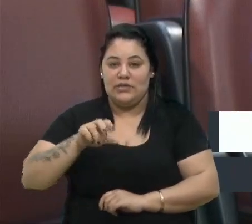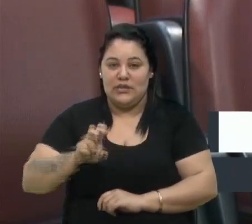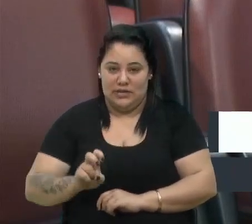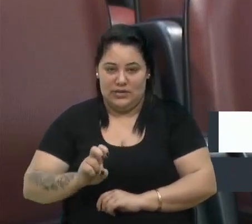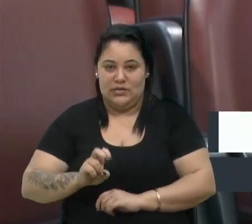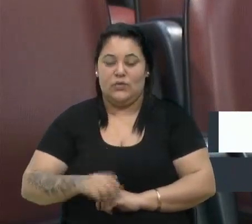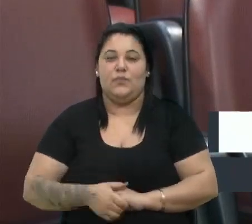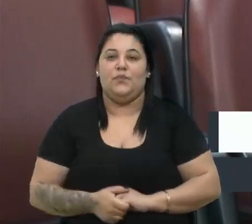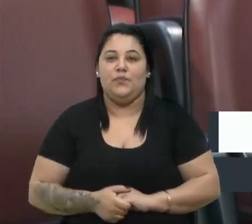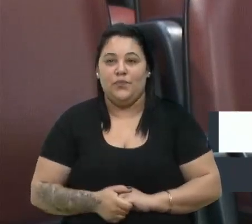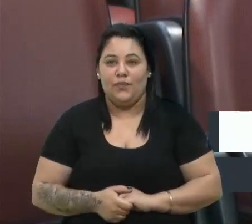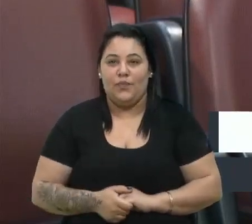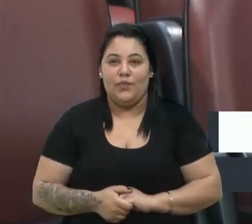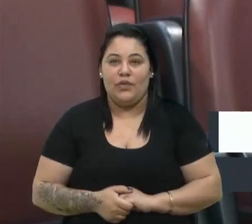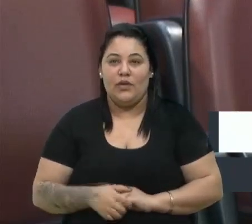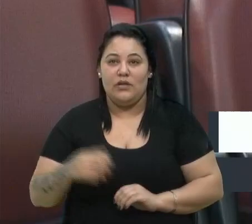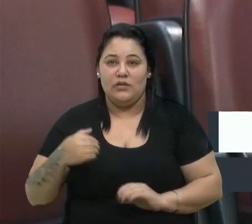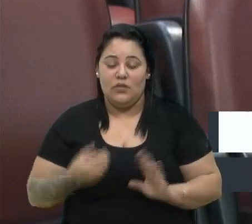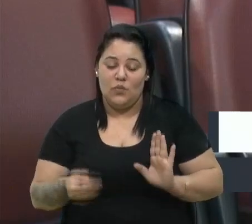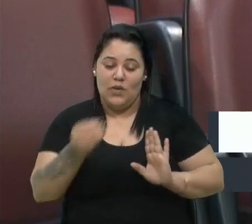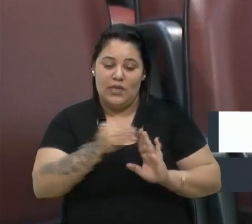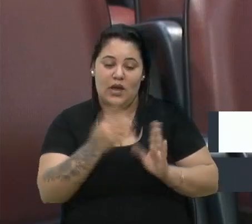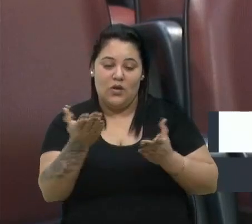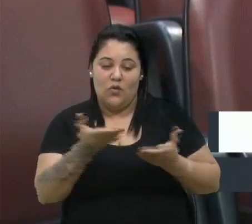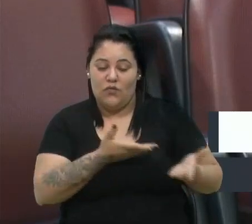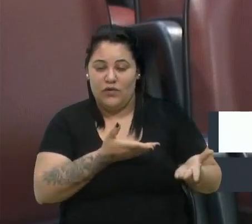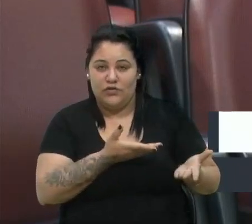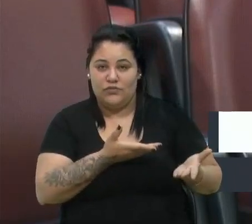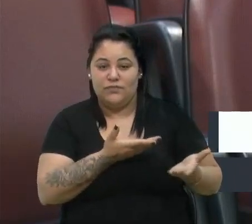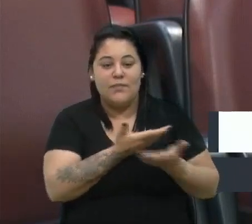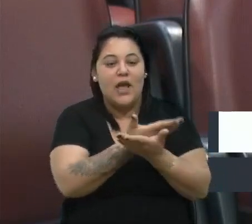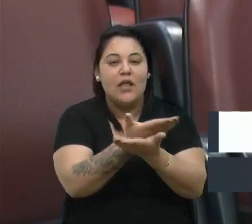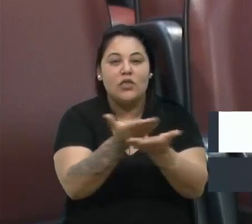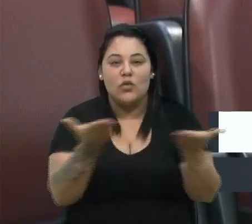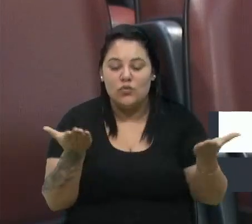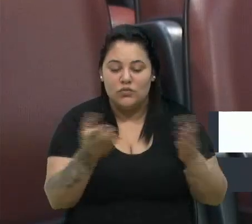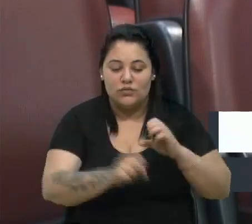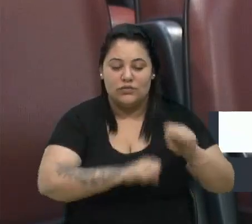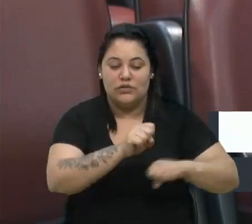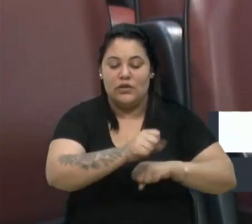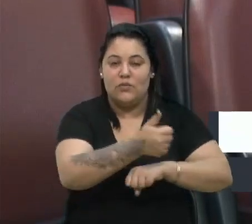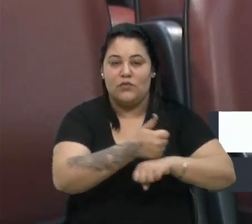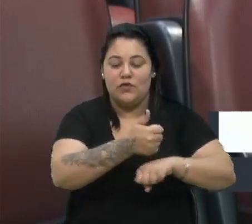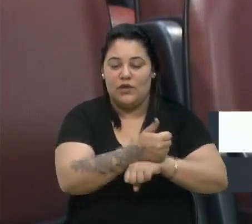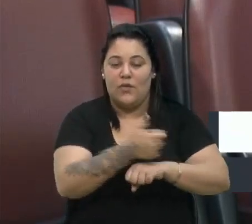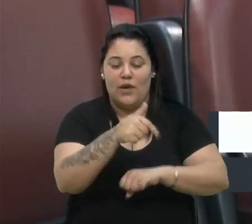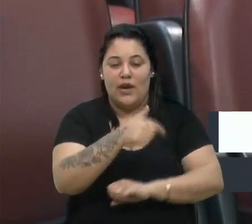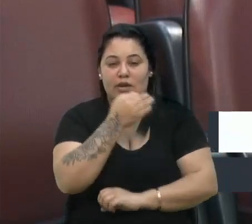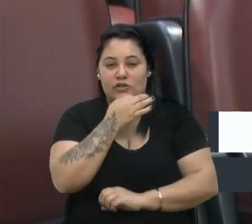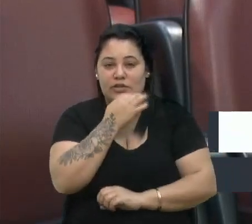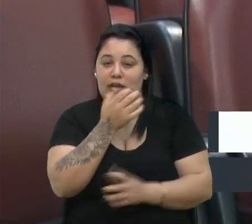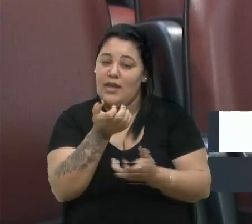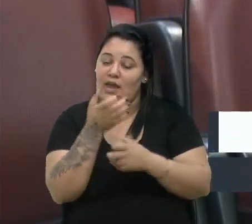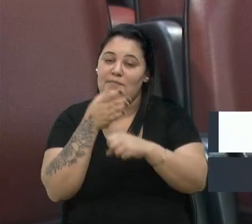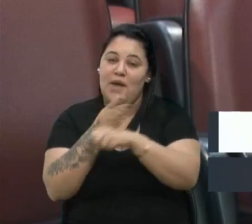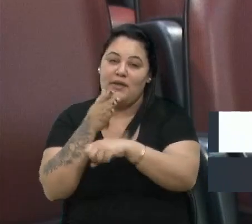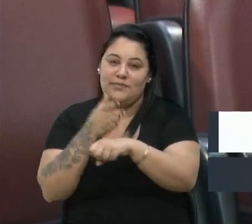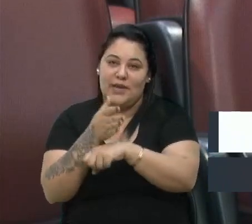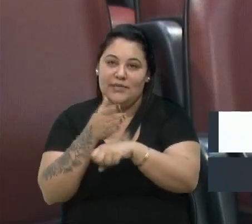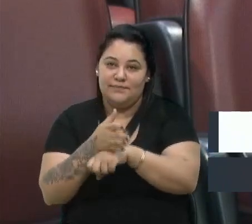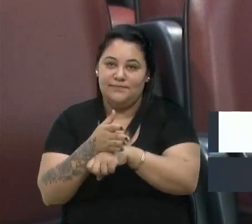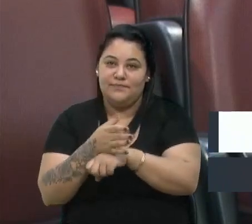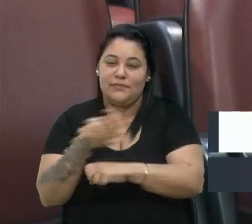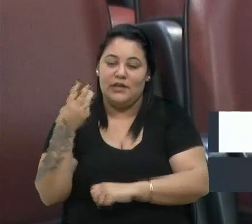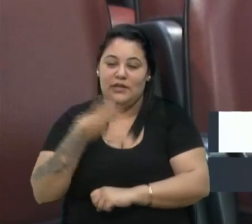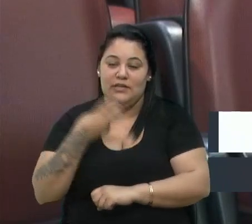775. Então, trago esse convite a todos ciclistas de Caxias do Sul que queiram participar dessa